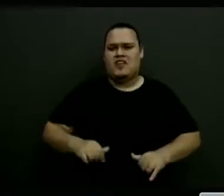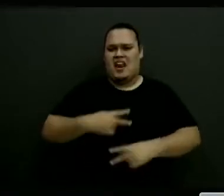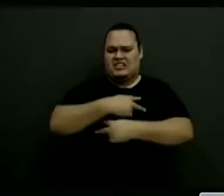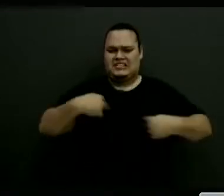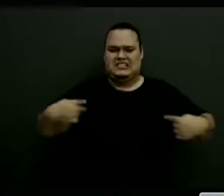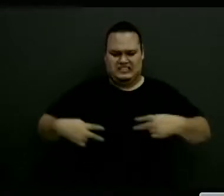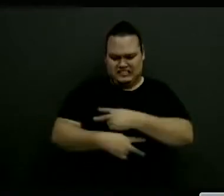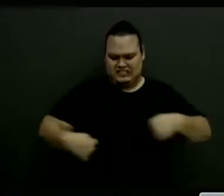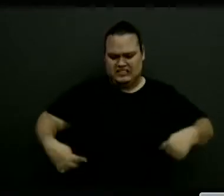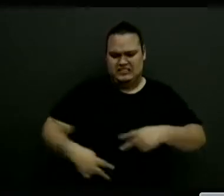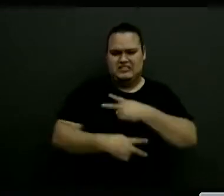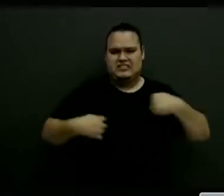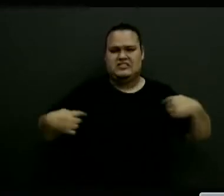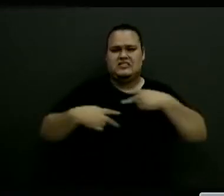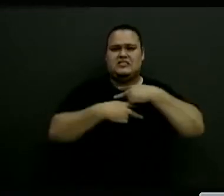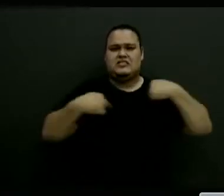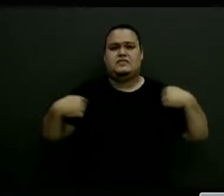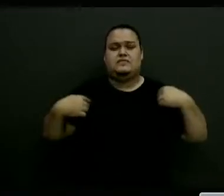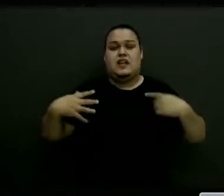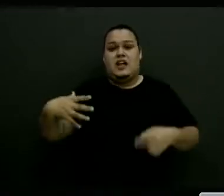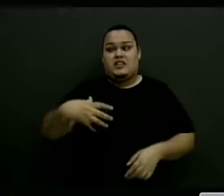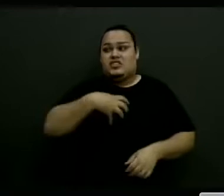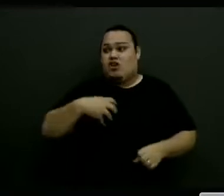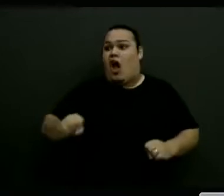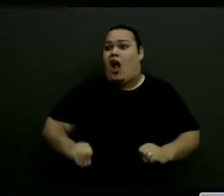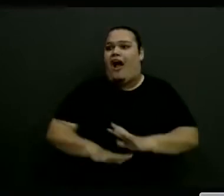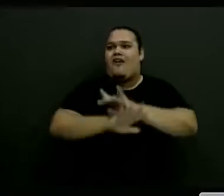pressão que havia naquele momento.